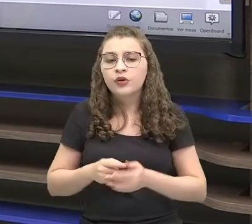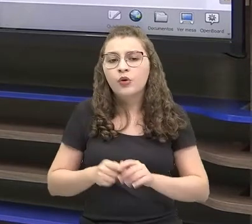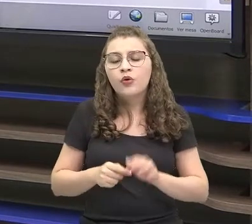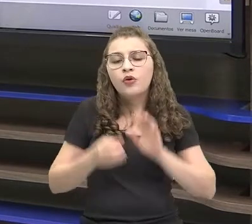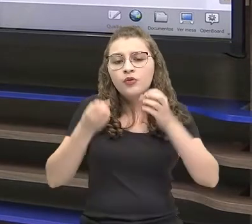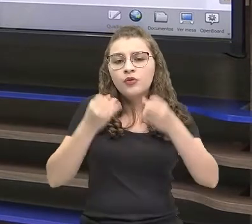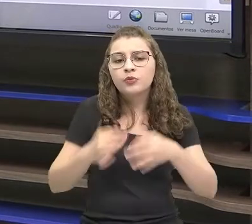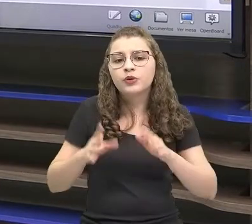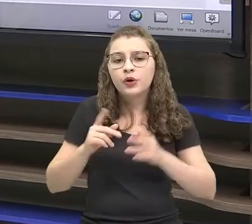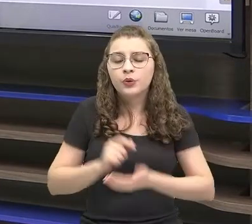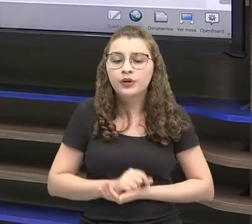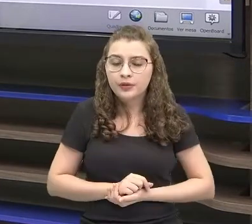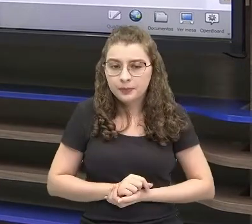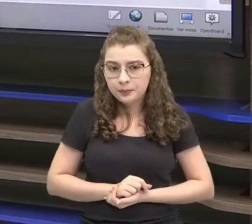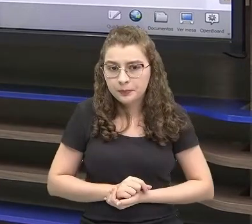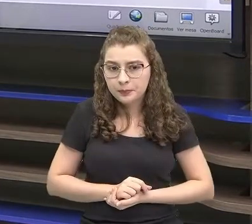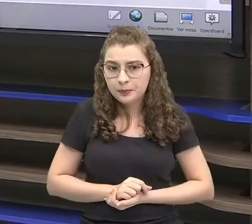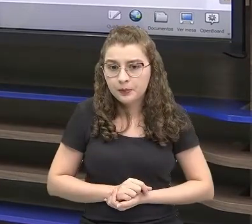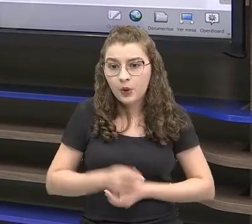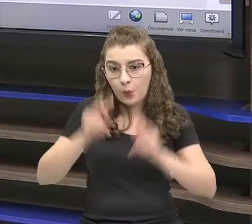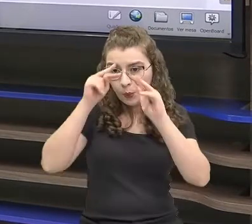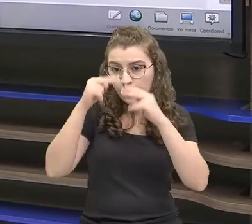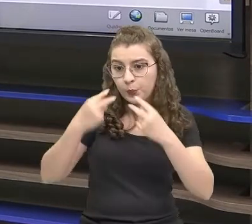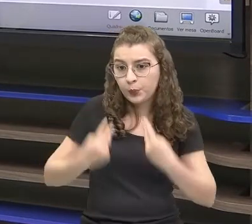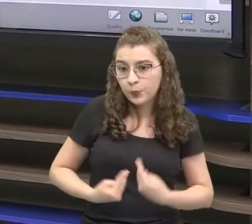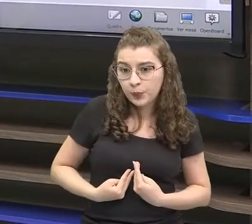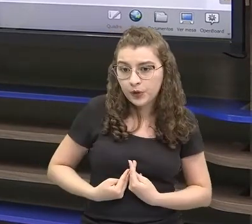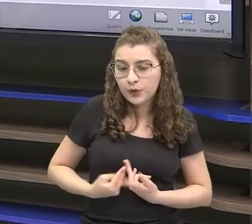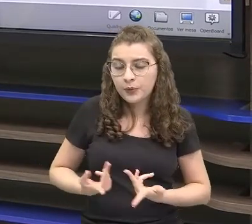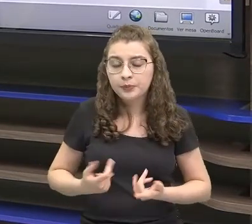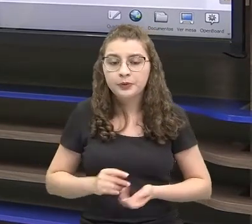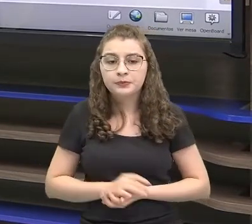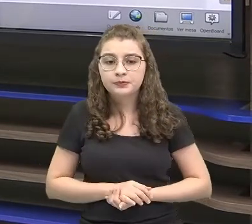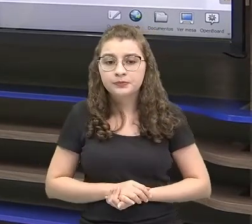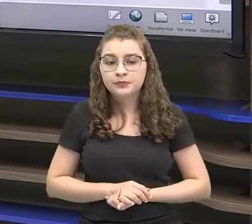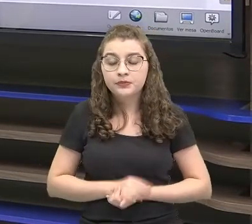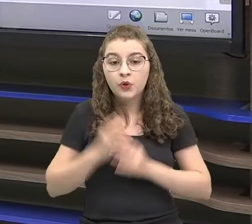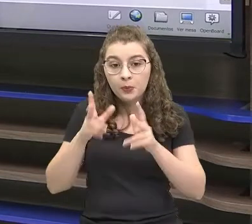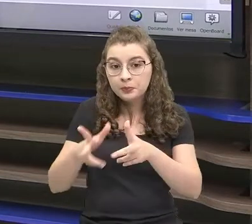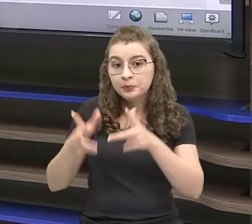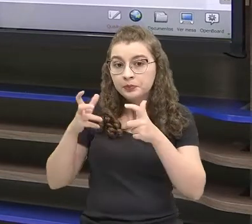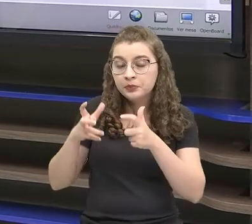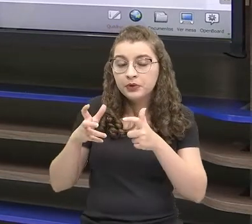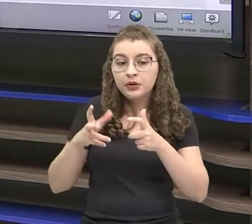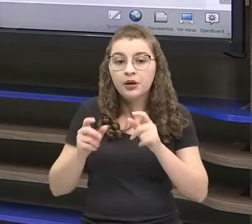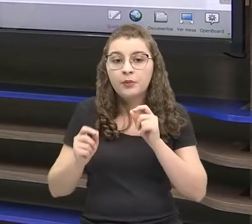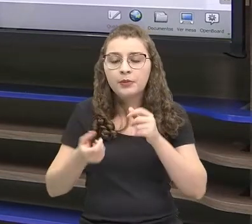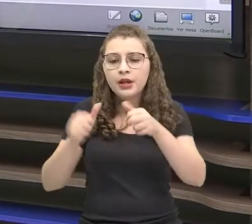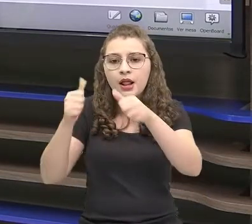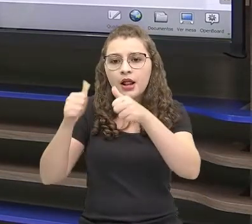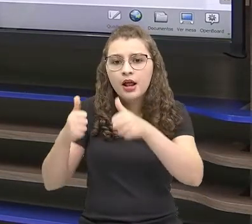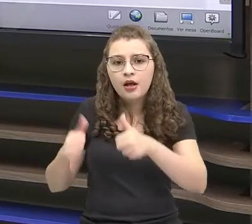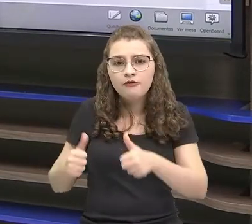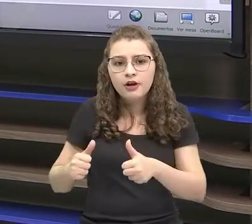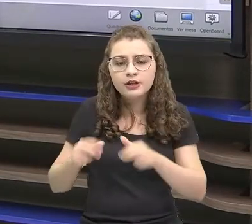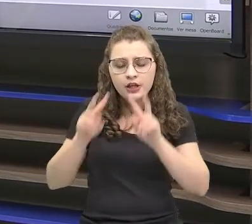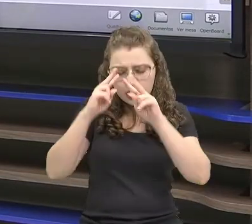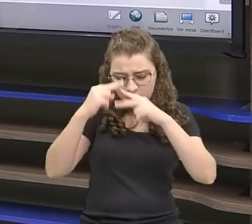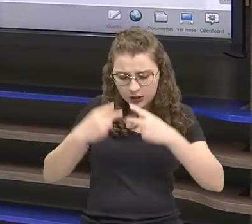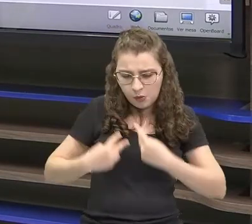vamos falar sobre o homem, a parte que fala sobre o homem. Então, notem aí que ele começa a analisar o homem,